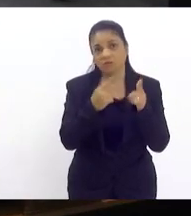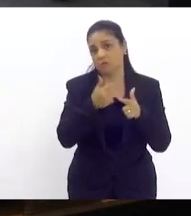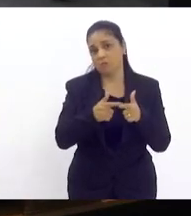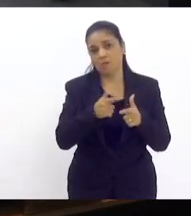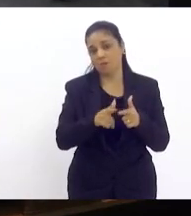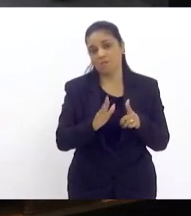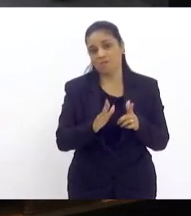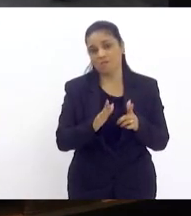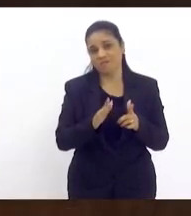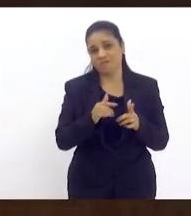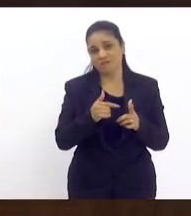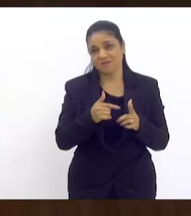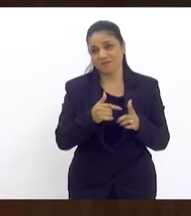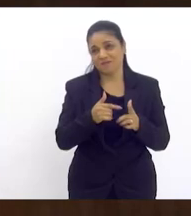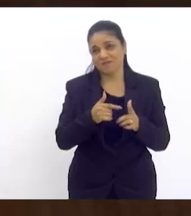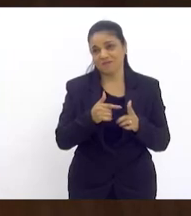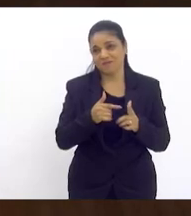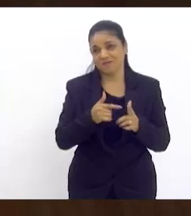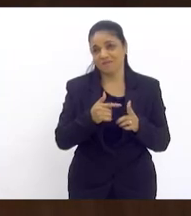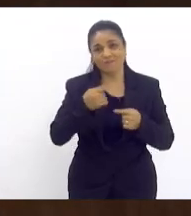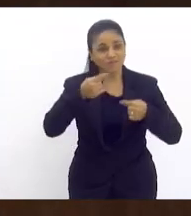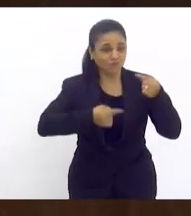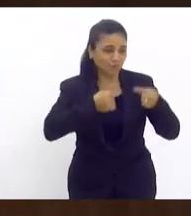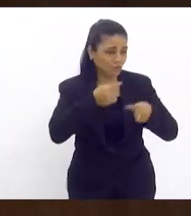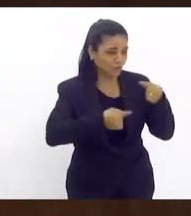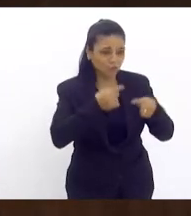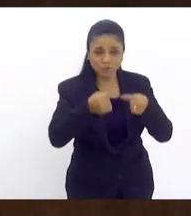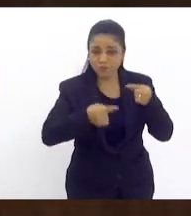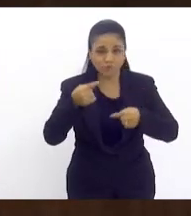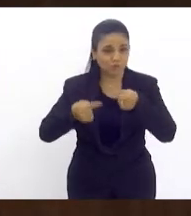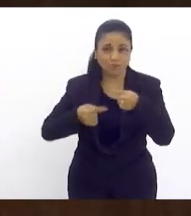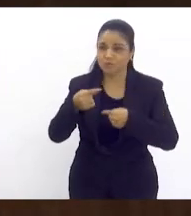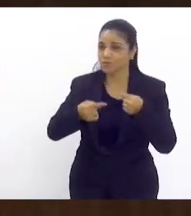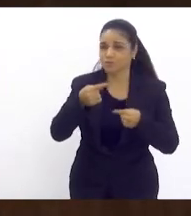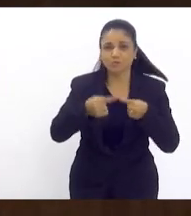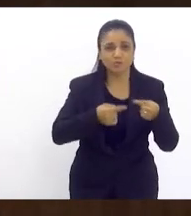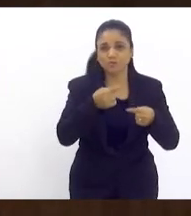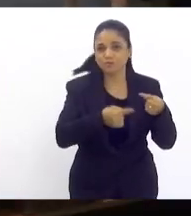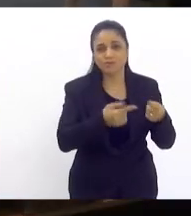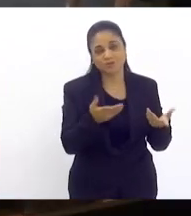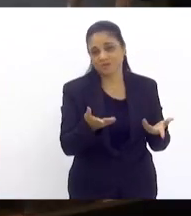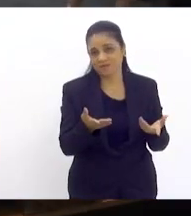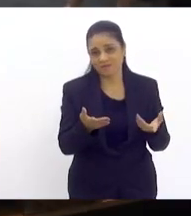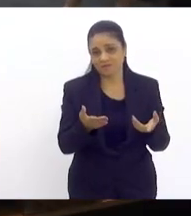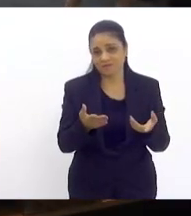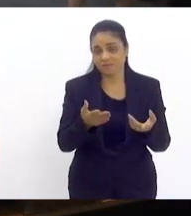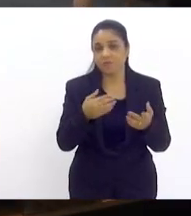resolução e a gente vai passar a ter discussão em duas em duas vezes